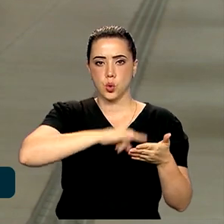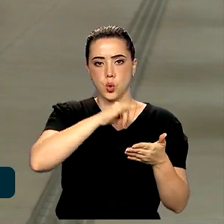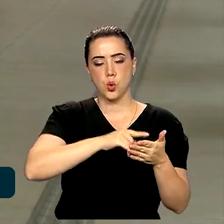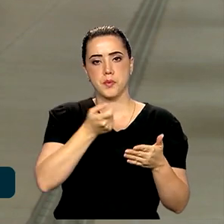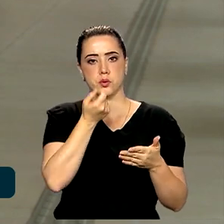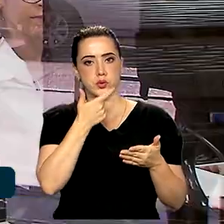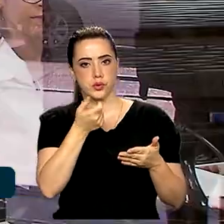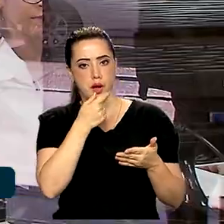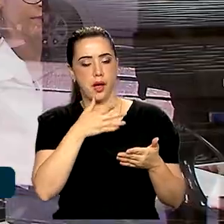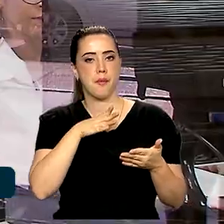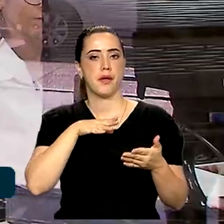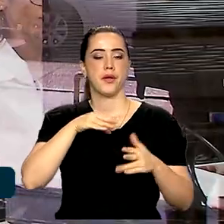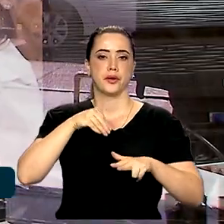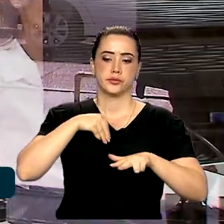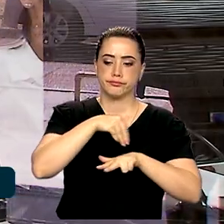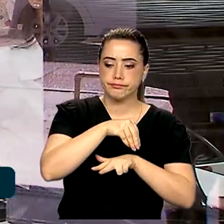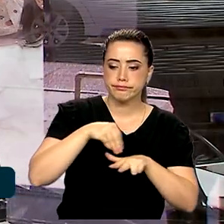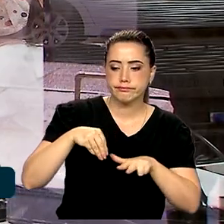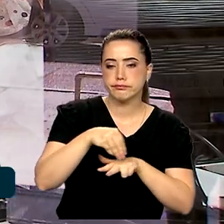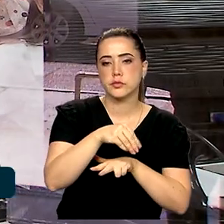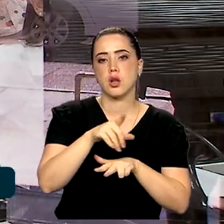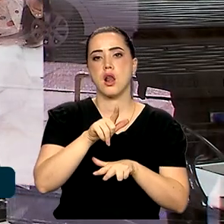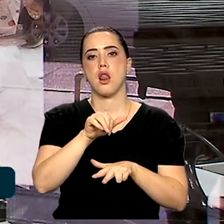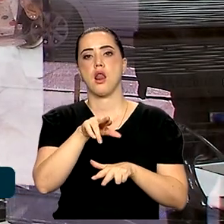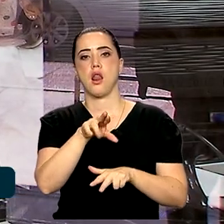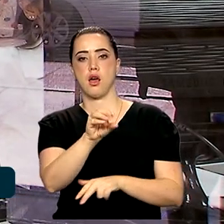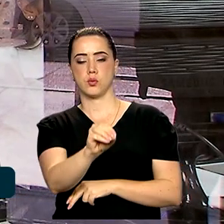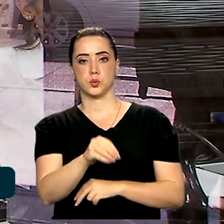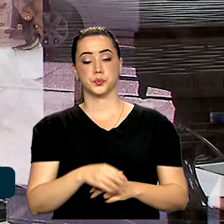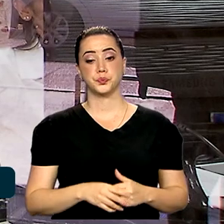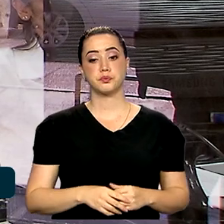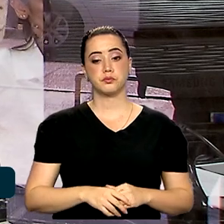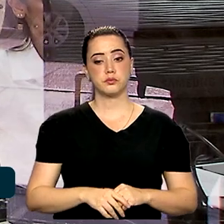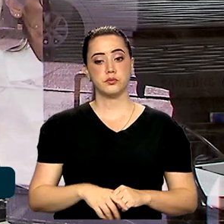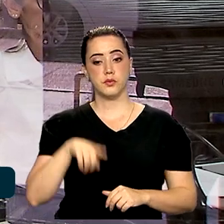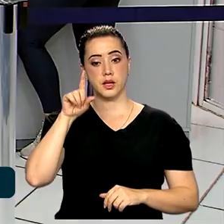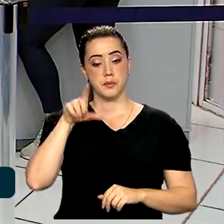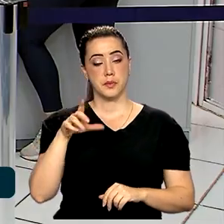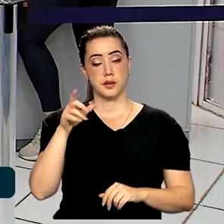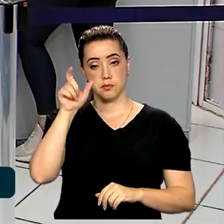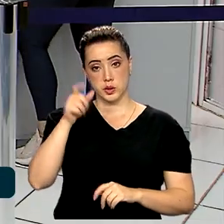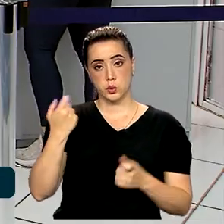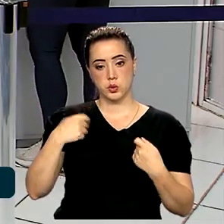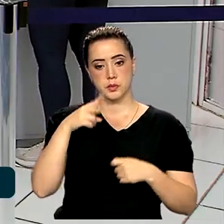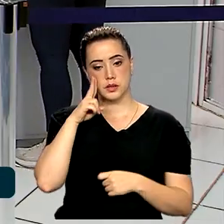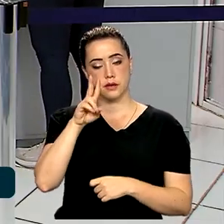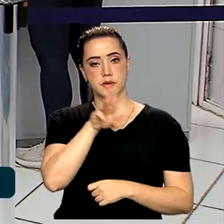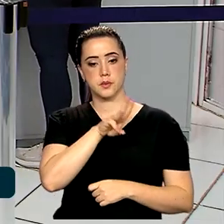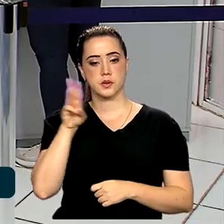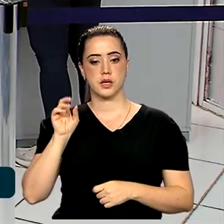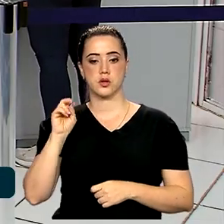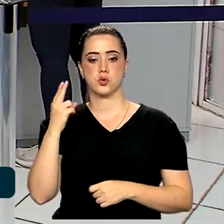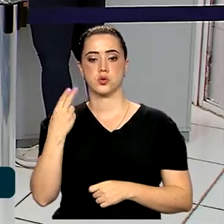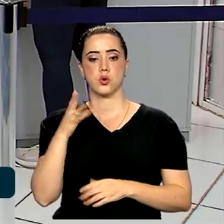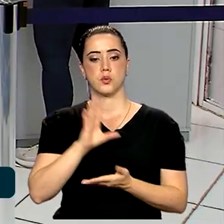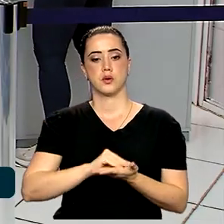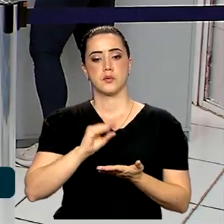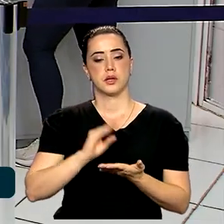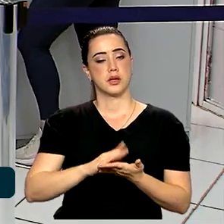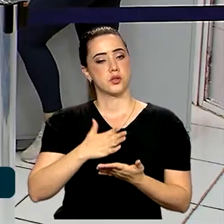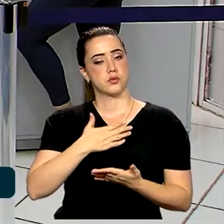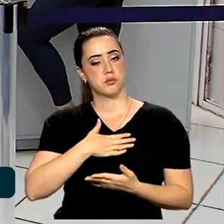laudos médicos. O segurado do INSS deve acompanhar a situação do pedido pelo site ou aplicativo